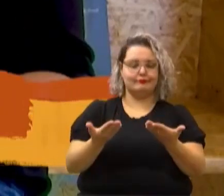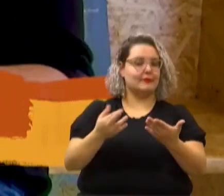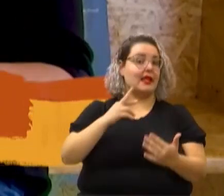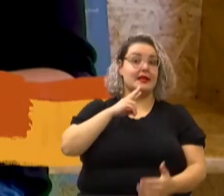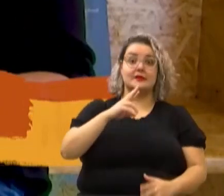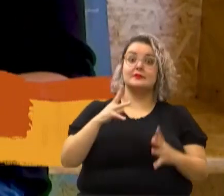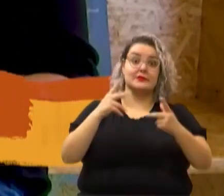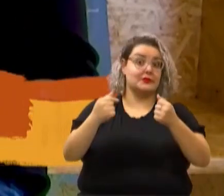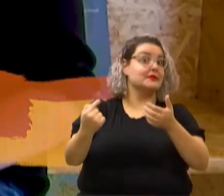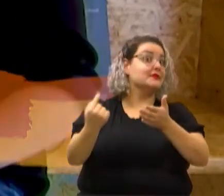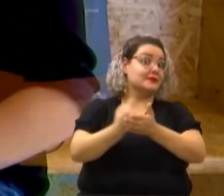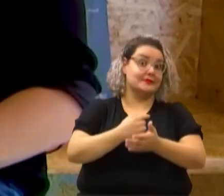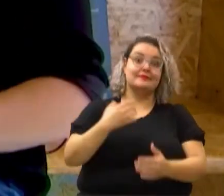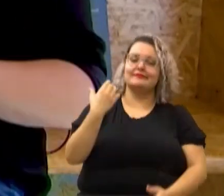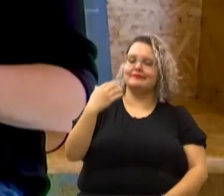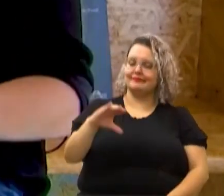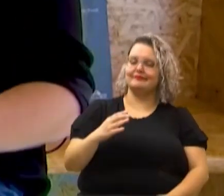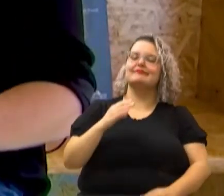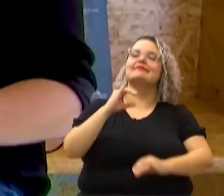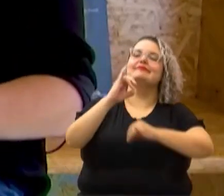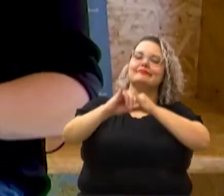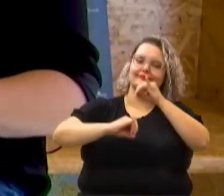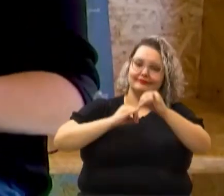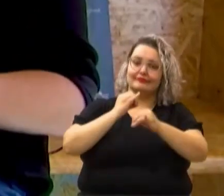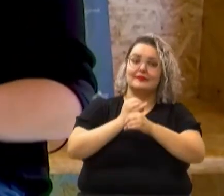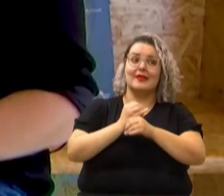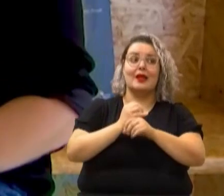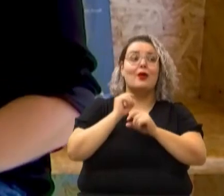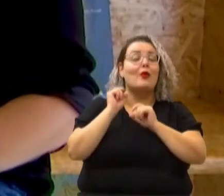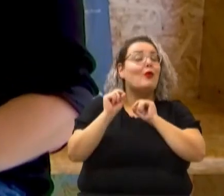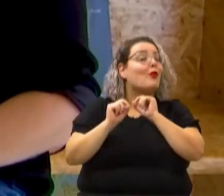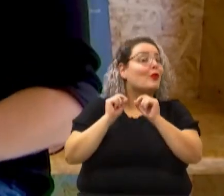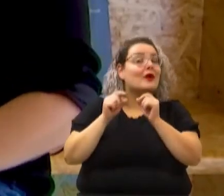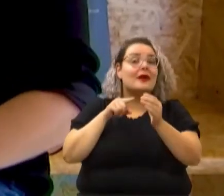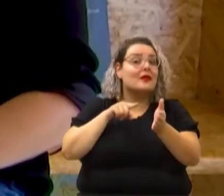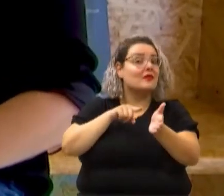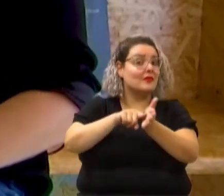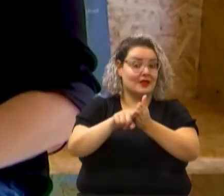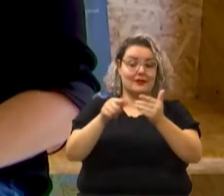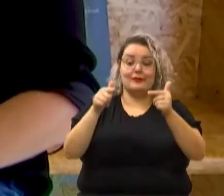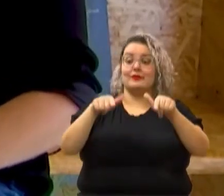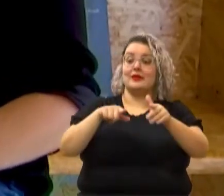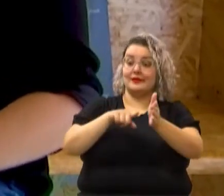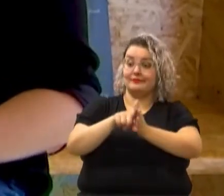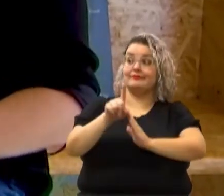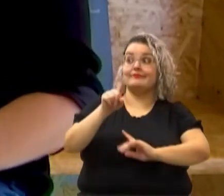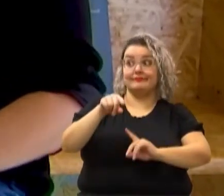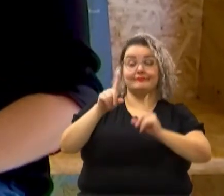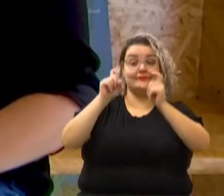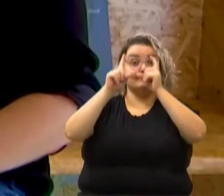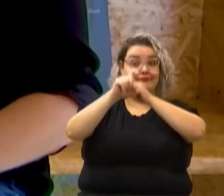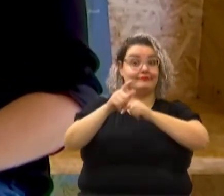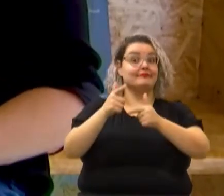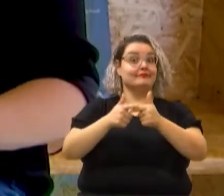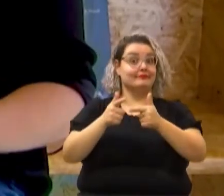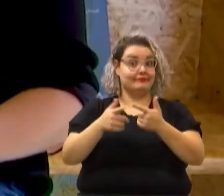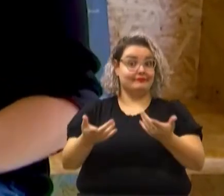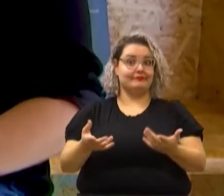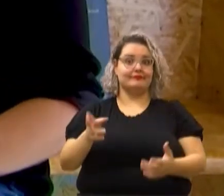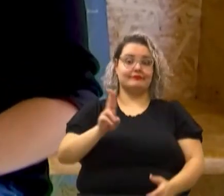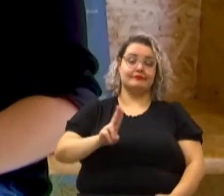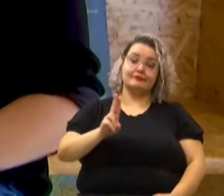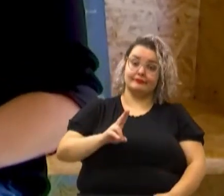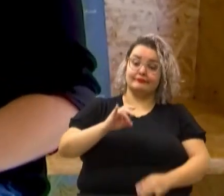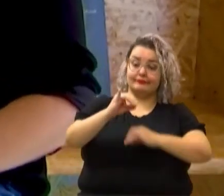as perguntas tá ali agora o que perguntar e onde perguntar é um grande desafio a gente pode usar a internet